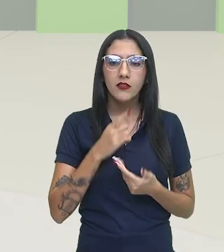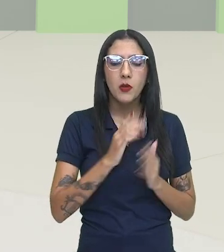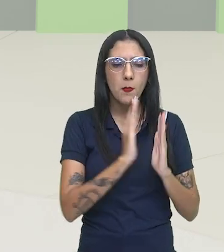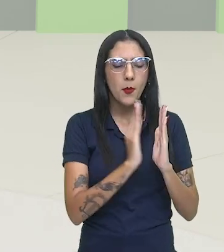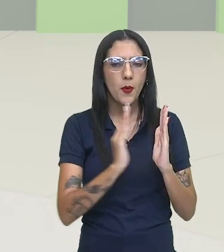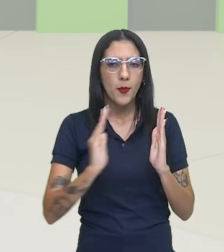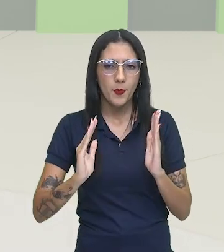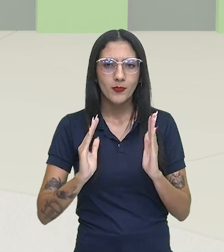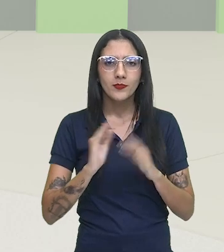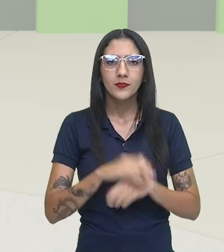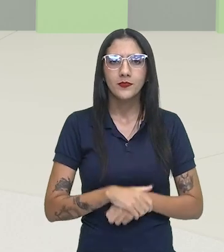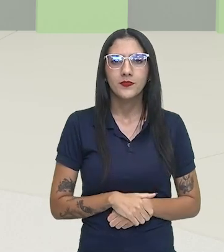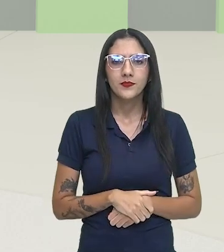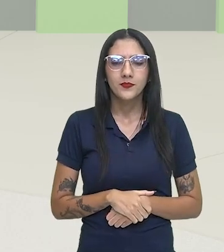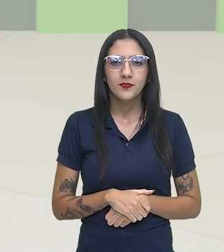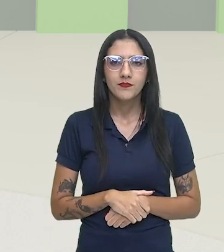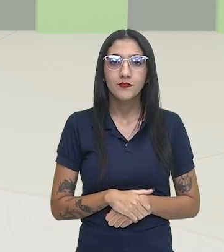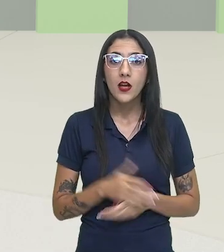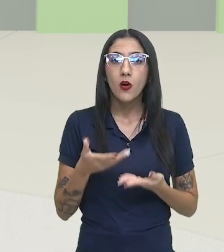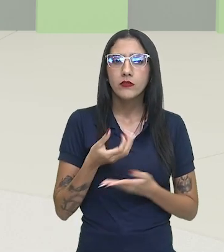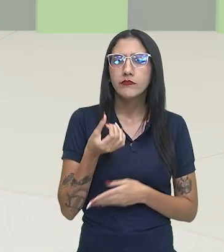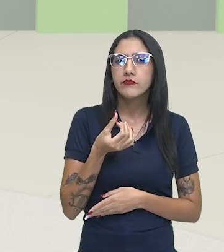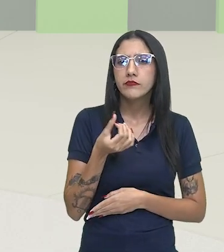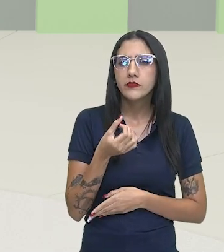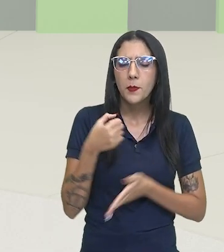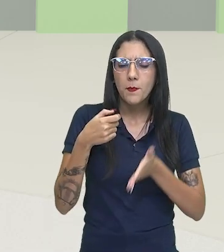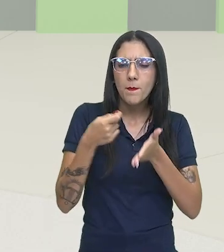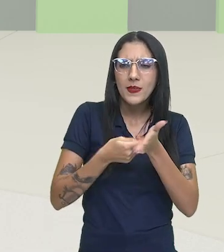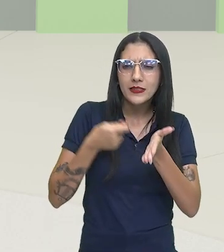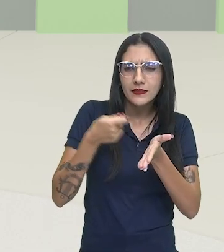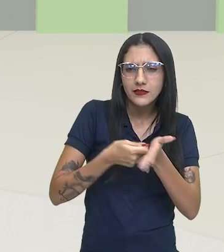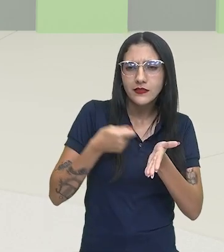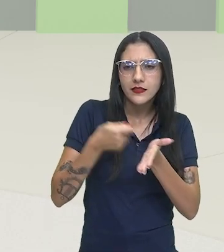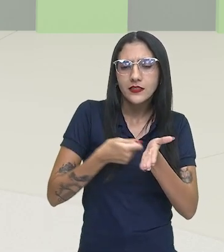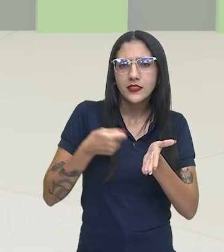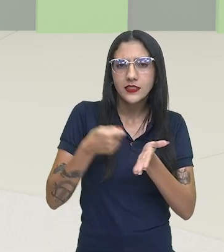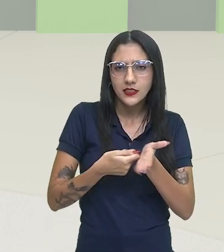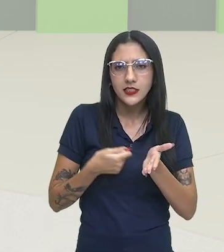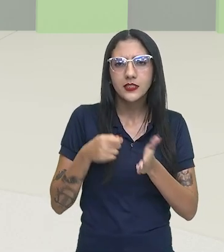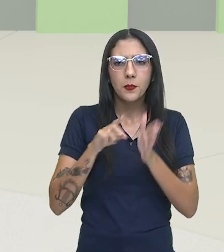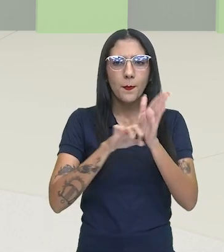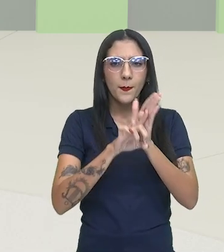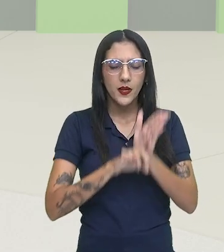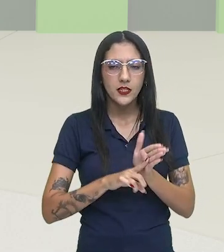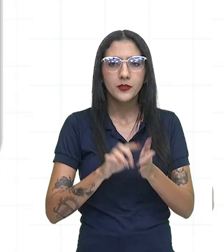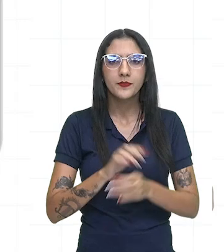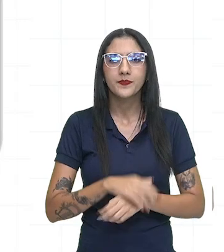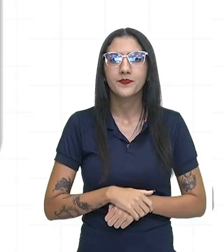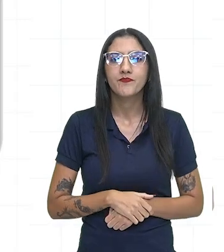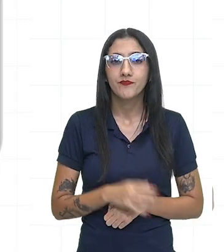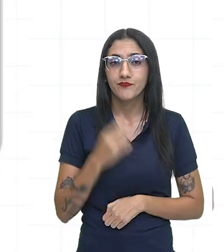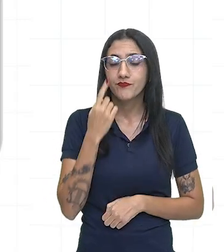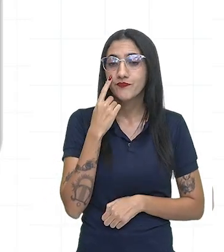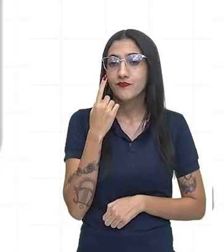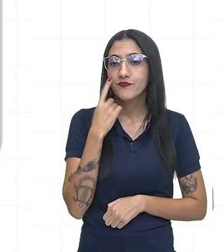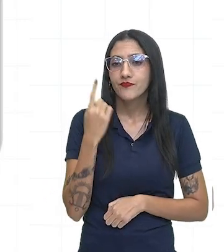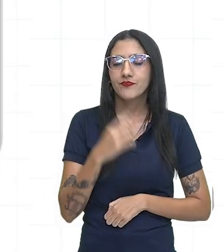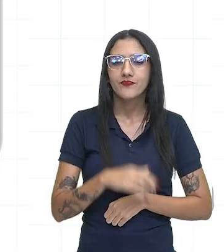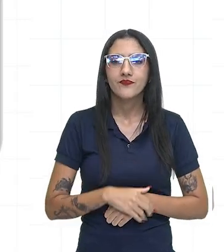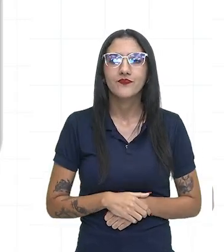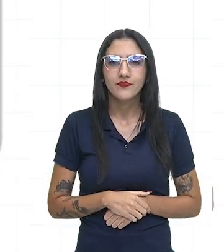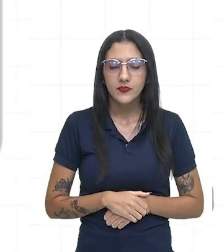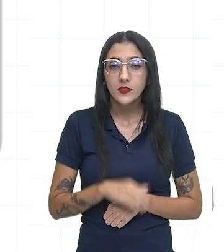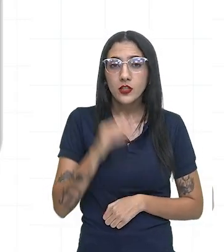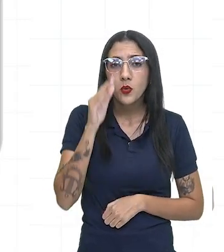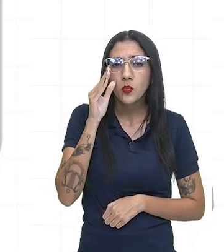nessa conclusão. E a persistência na pesquisa, né? Nós temos aí que a curiosidade